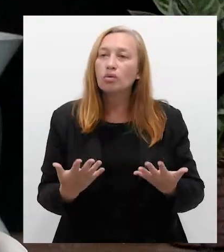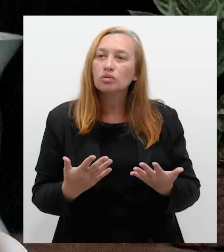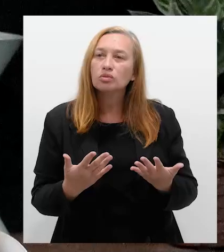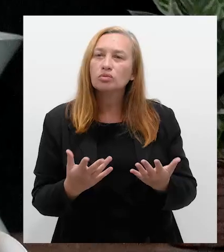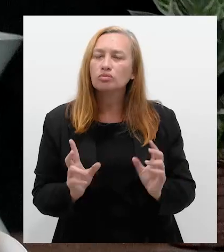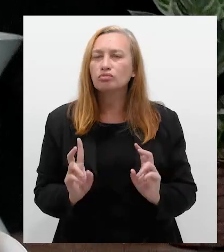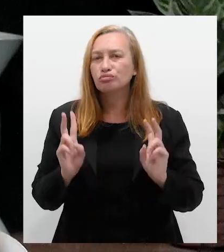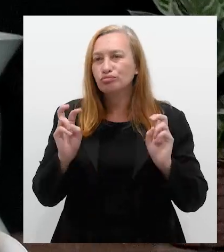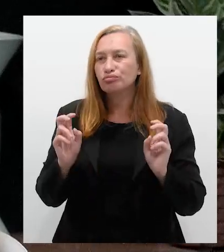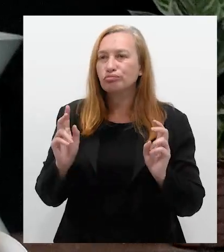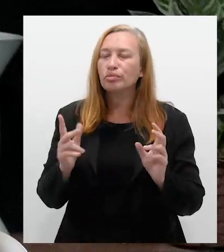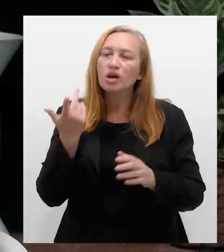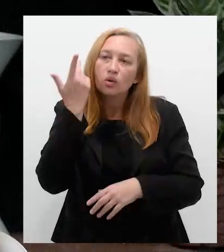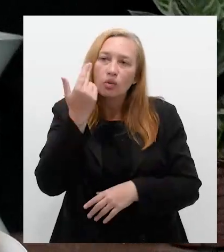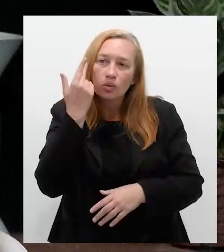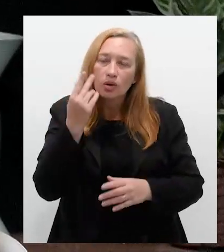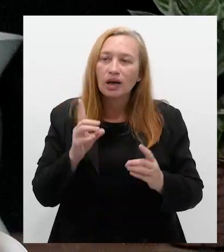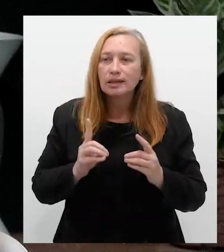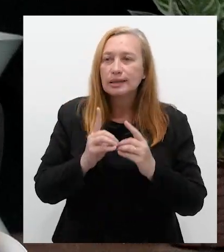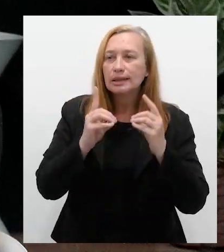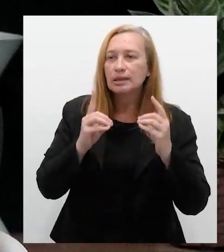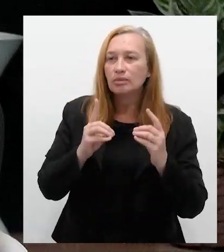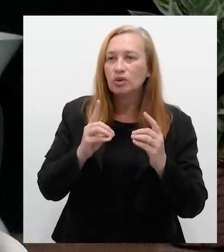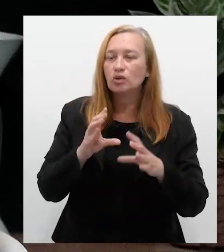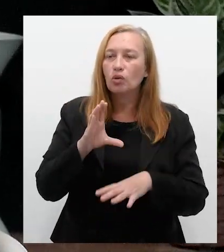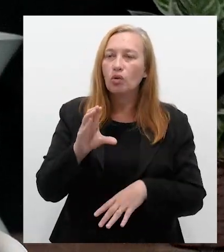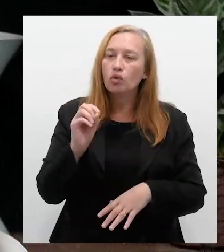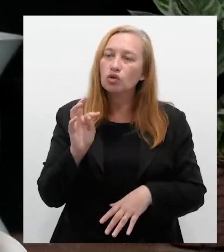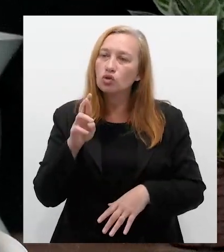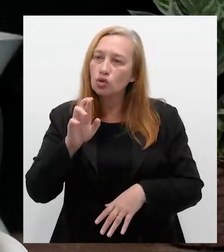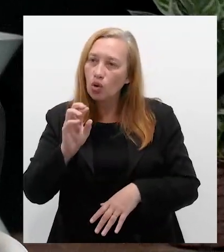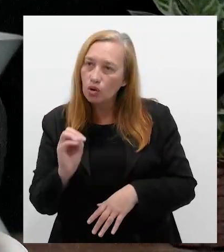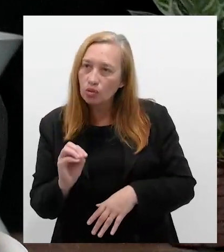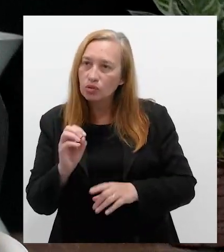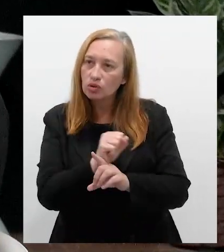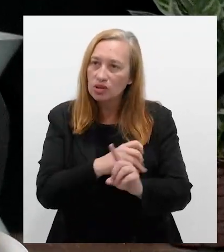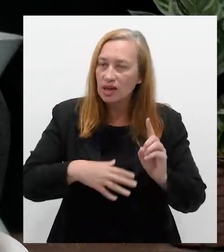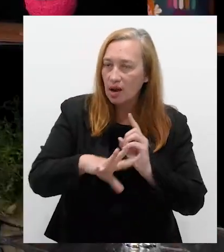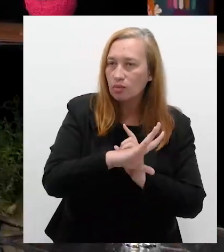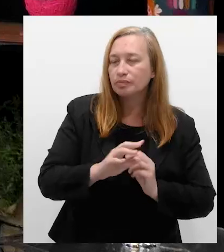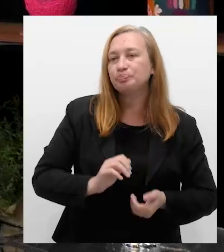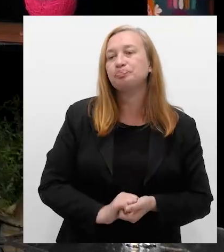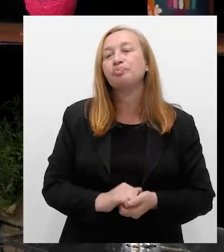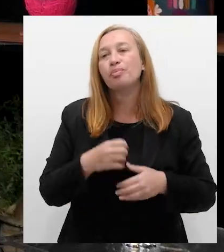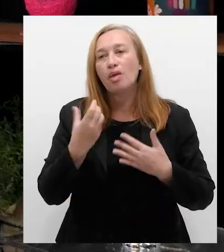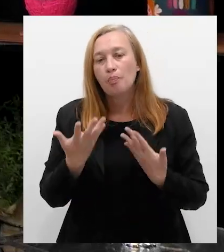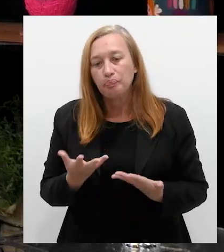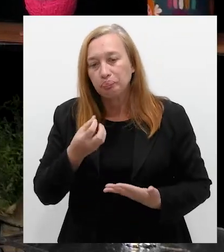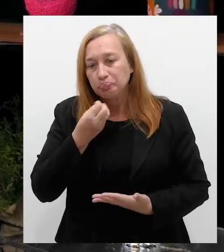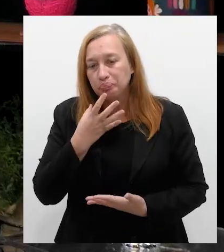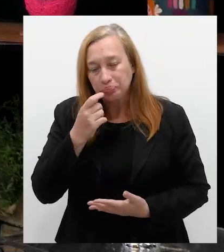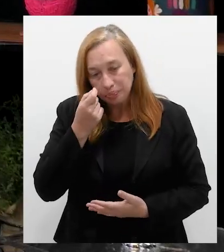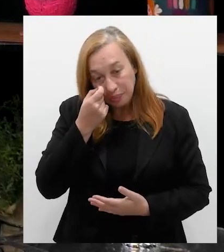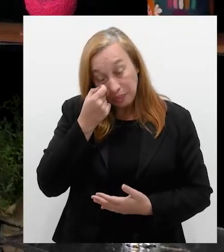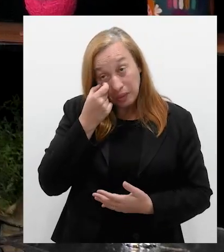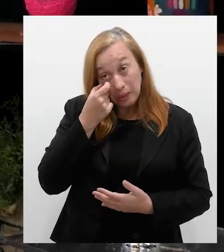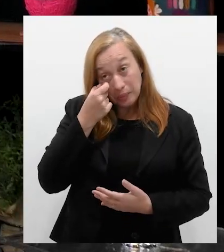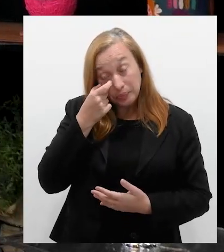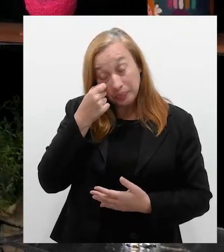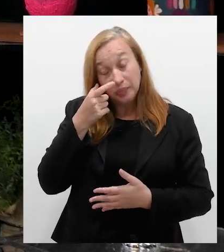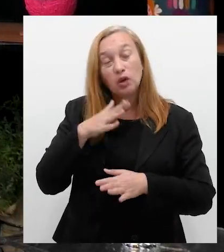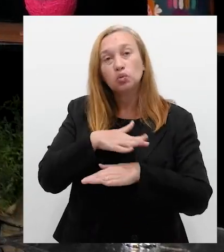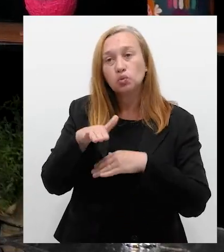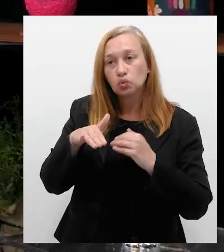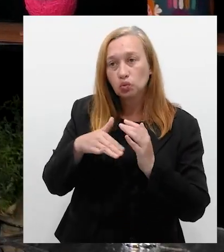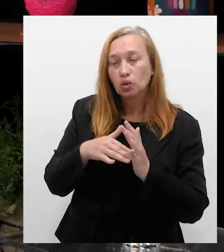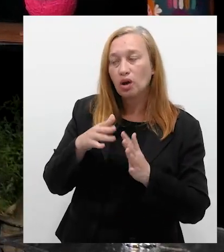casos mais comuns quando há esse atendimento nesses consultórios sociais, né? Bom, todos eles, como eu